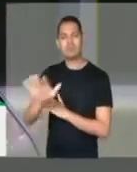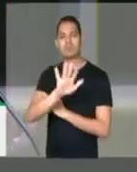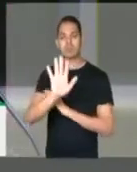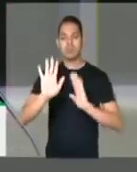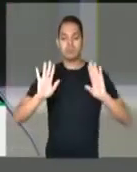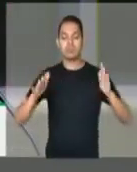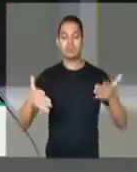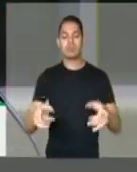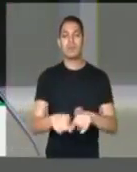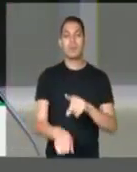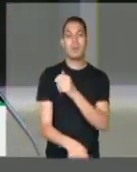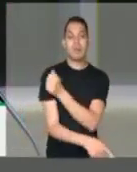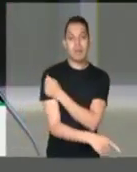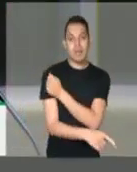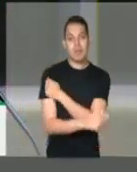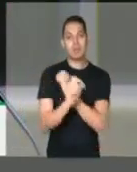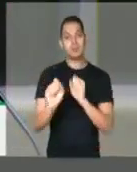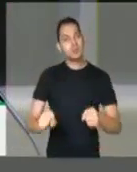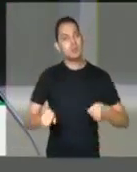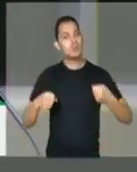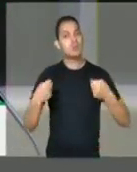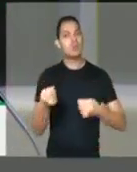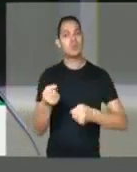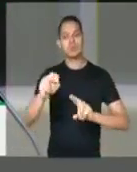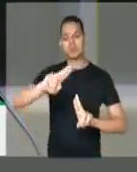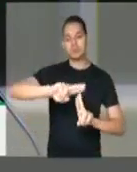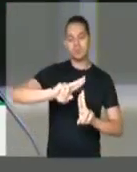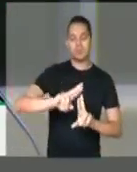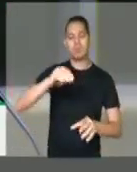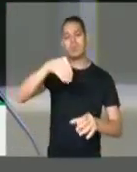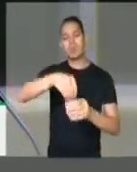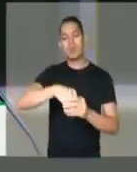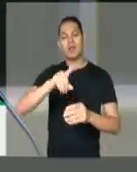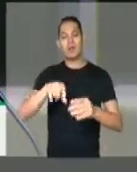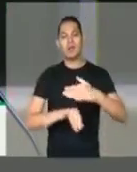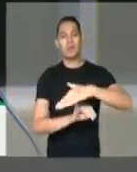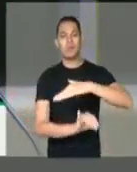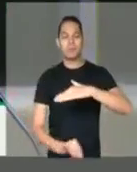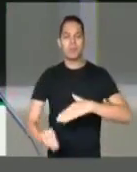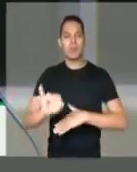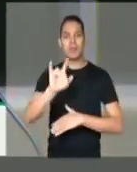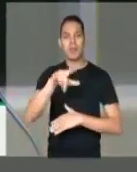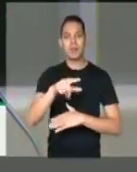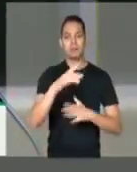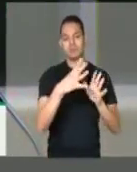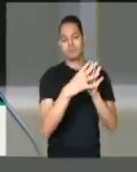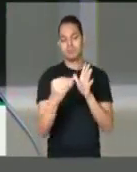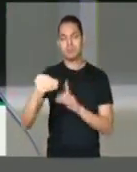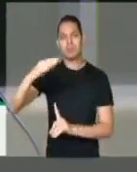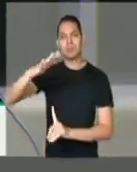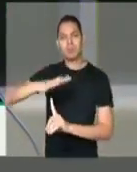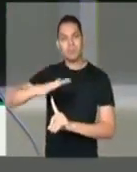tantos alunos que fazem da UTFPR essa instituição que é um exemplo